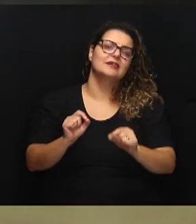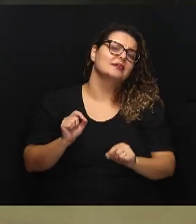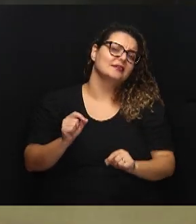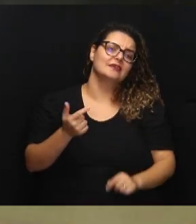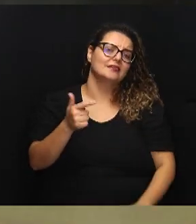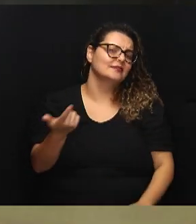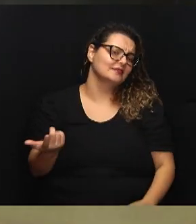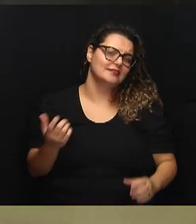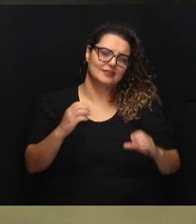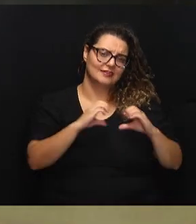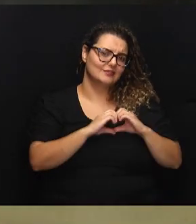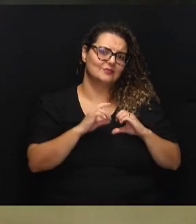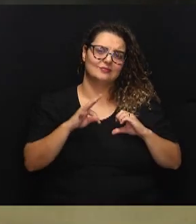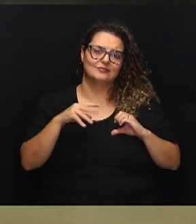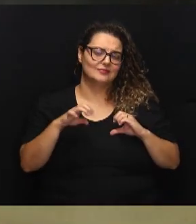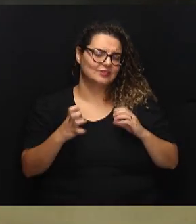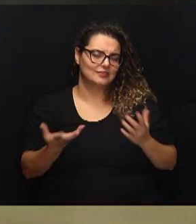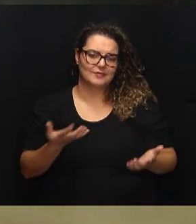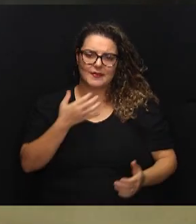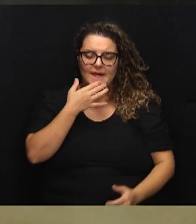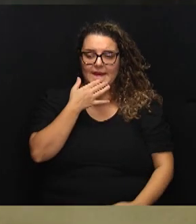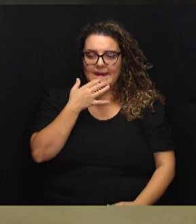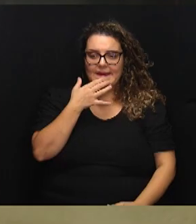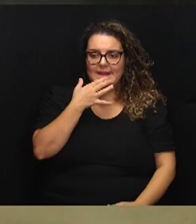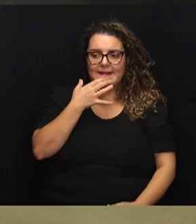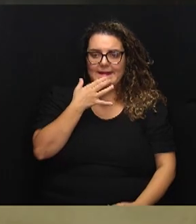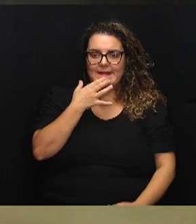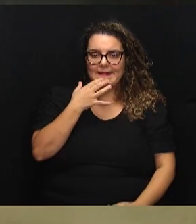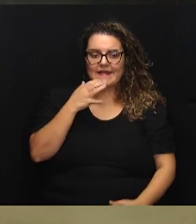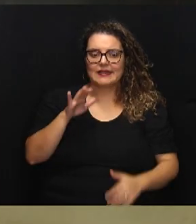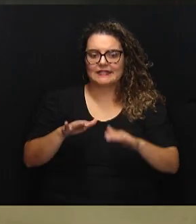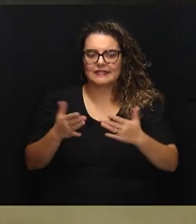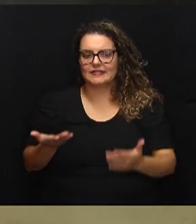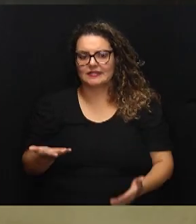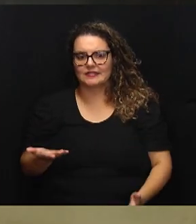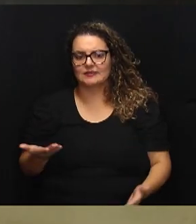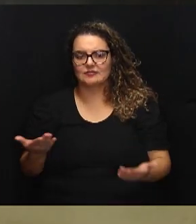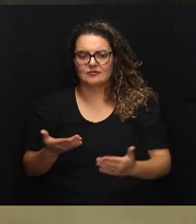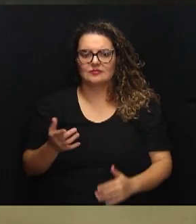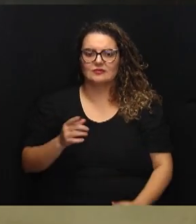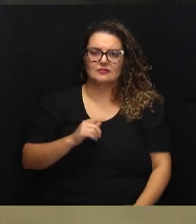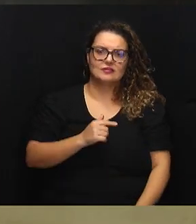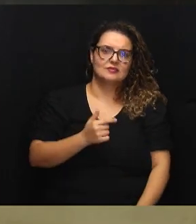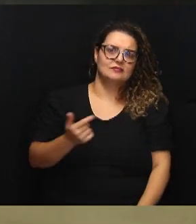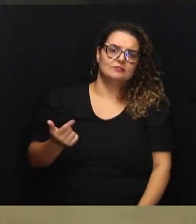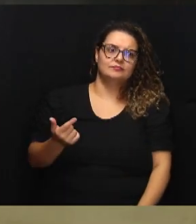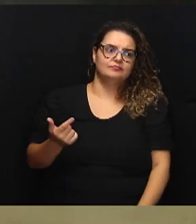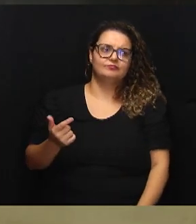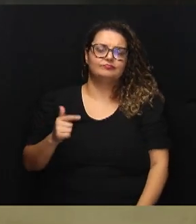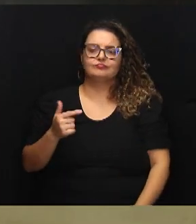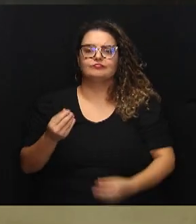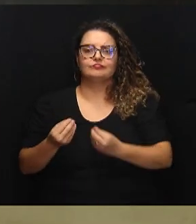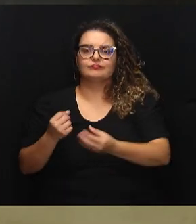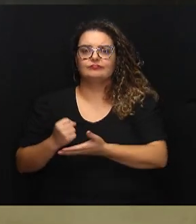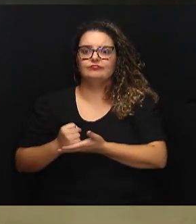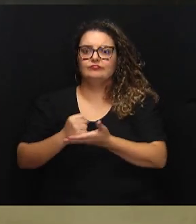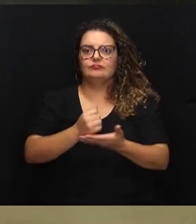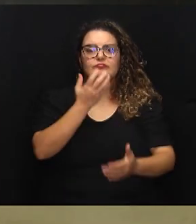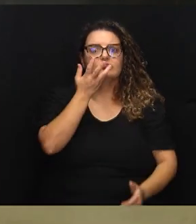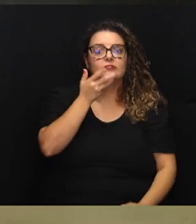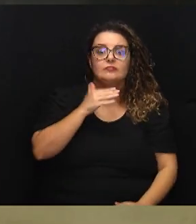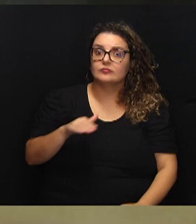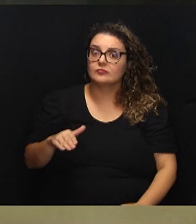de coração, gente, né? E aí, de repente, hoje você já não pode mais levar a sua criança até